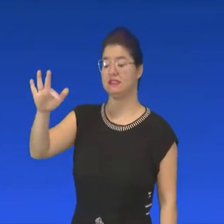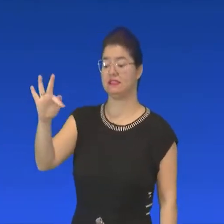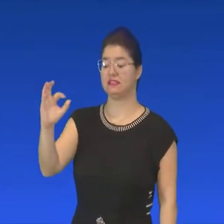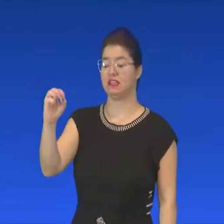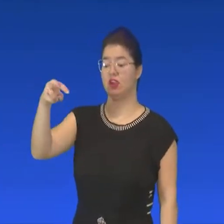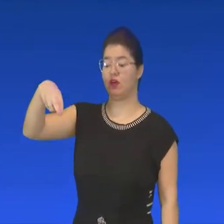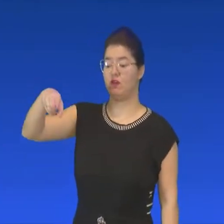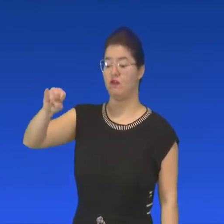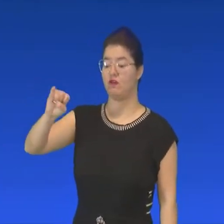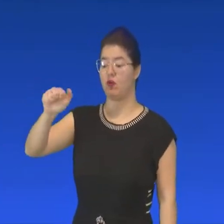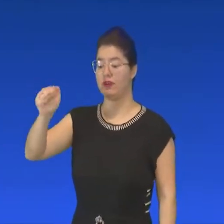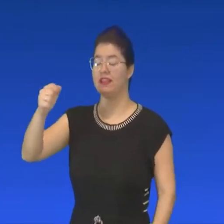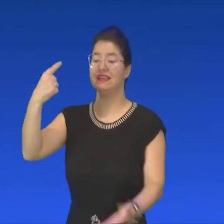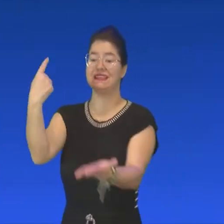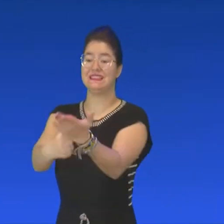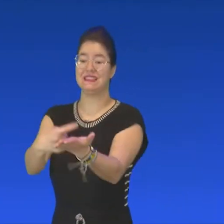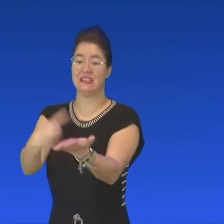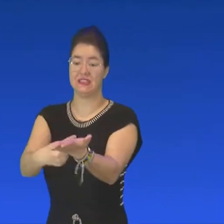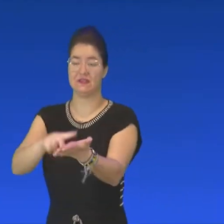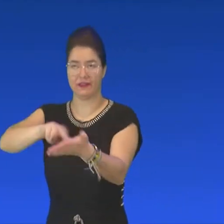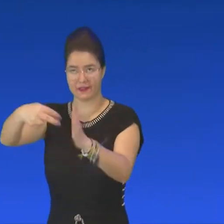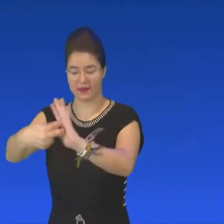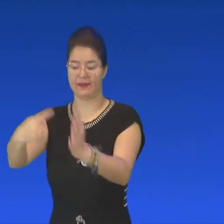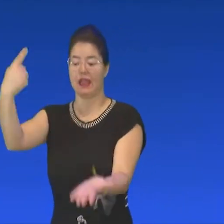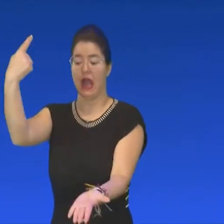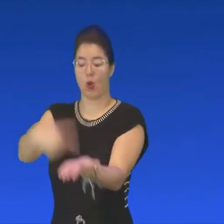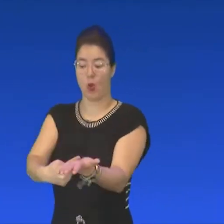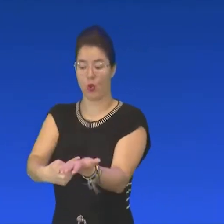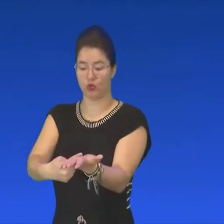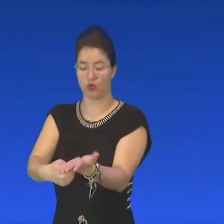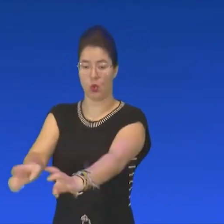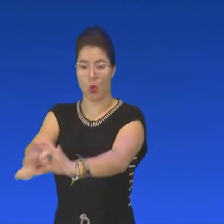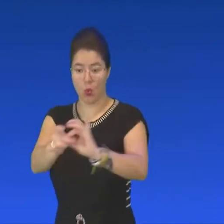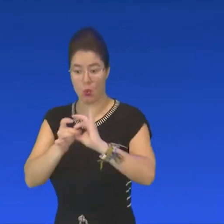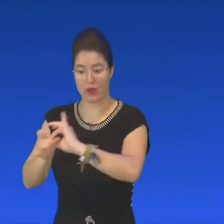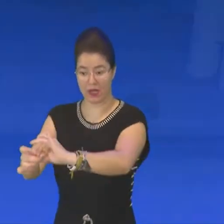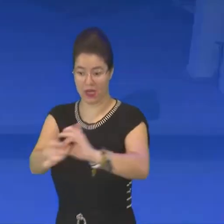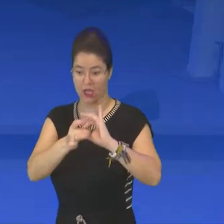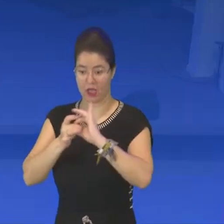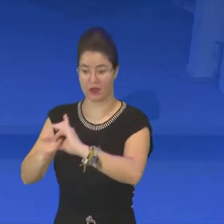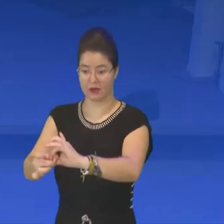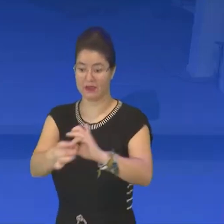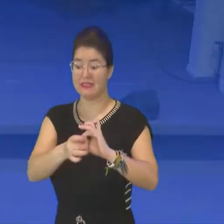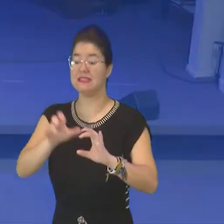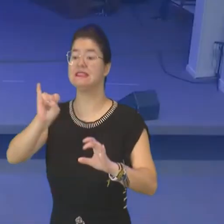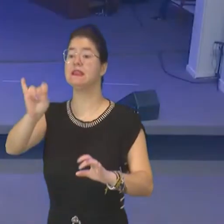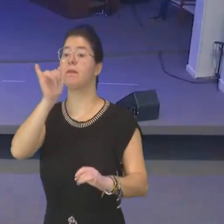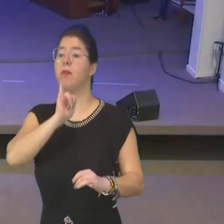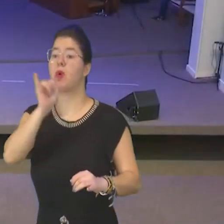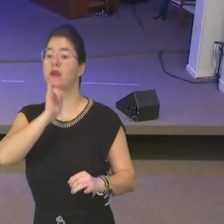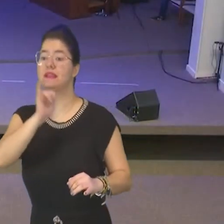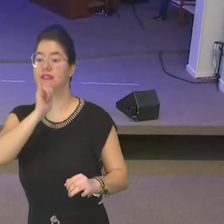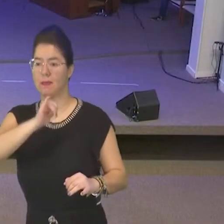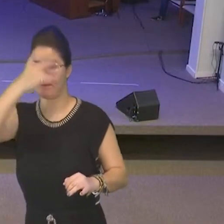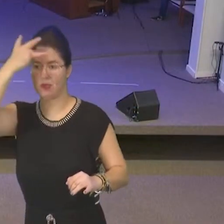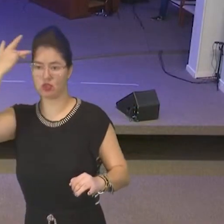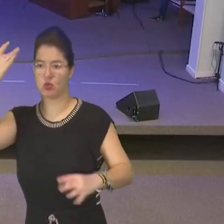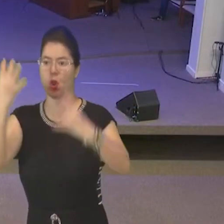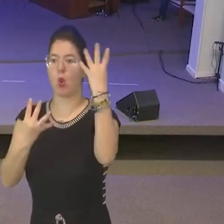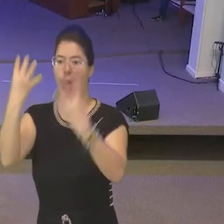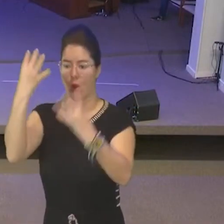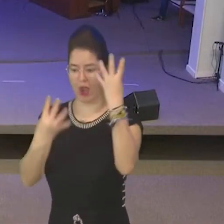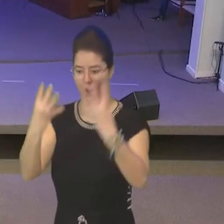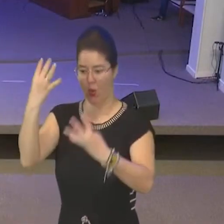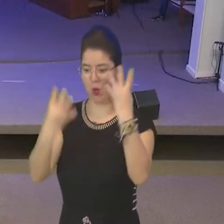acordo, significa harmonia. Se estes irmãos aqui cantando, se eles não estiverem de acordo com as